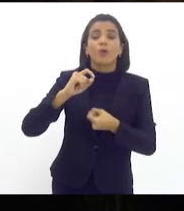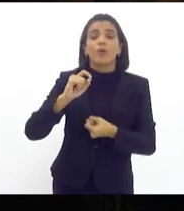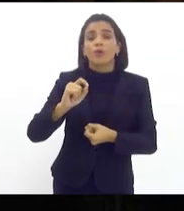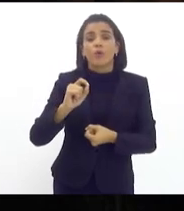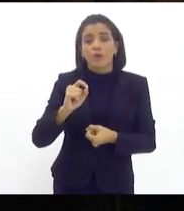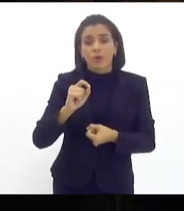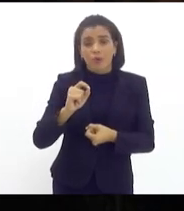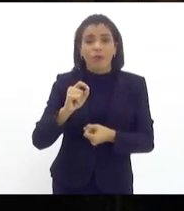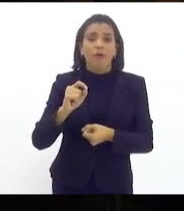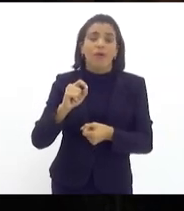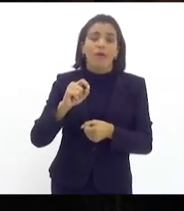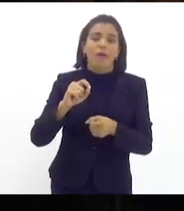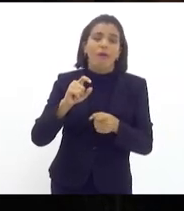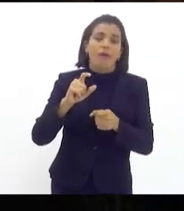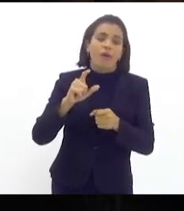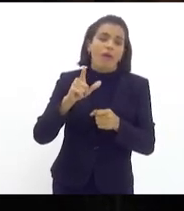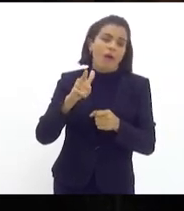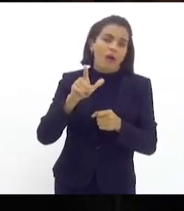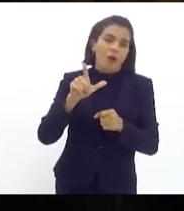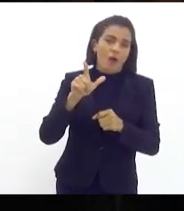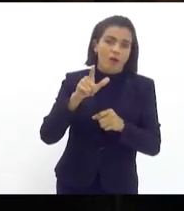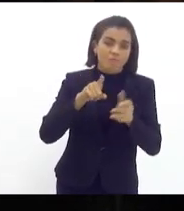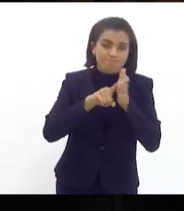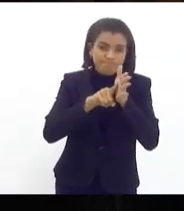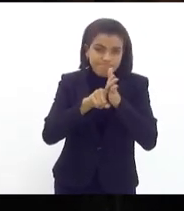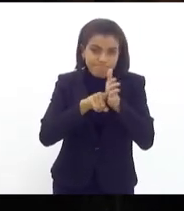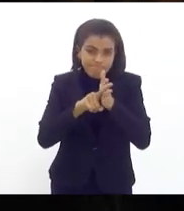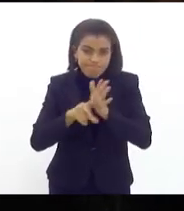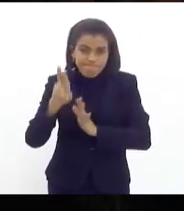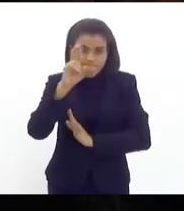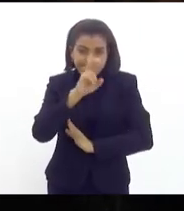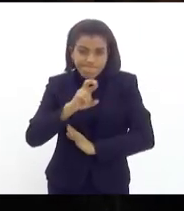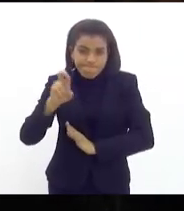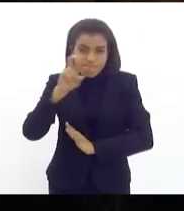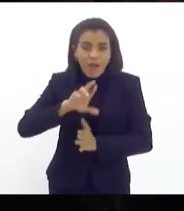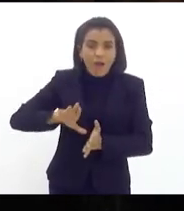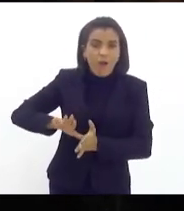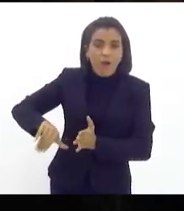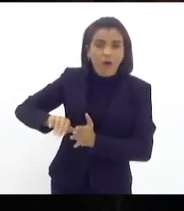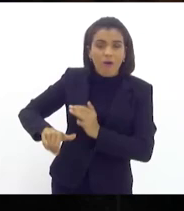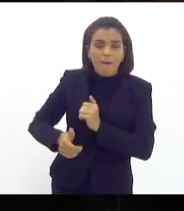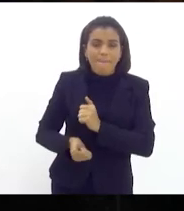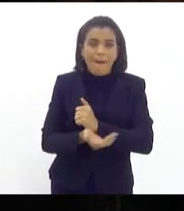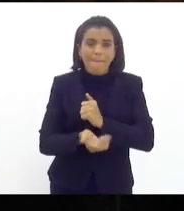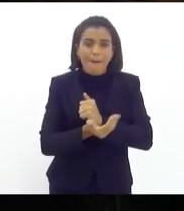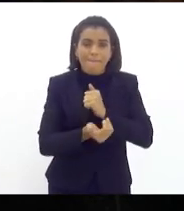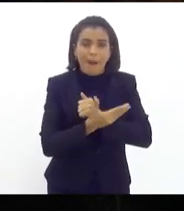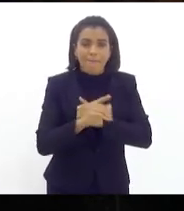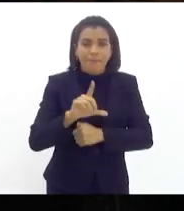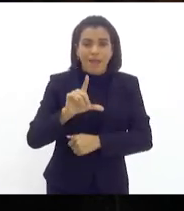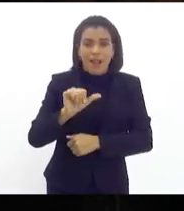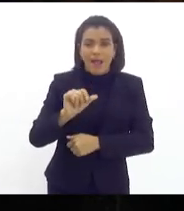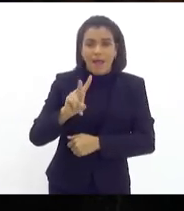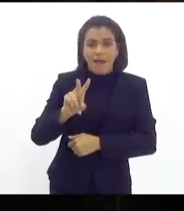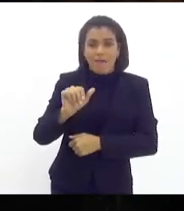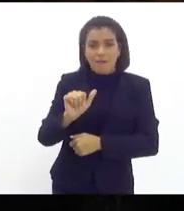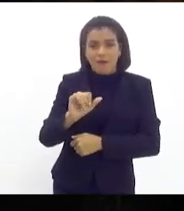lava jato e pouco tempo depois